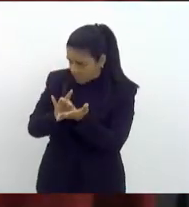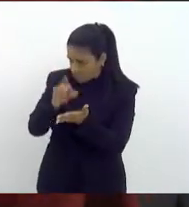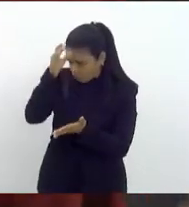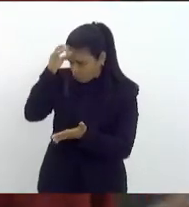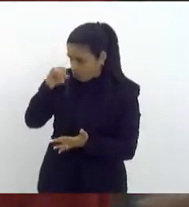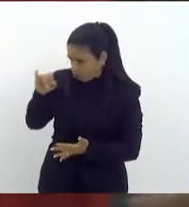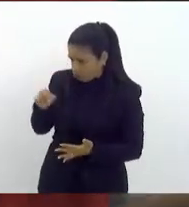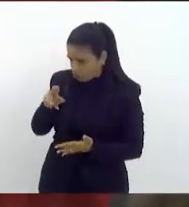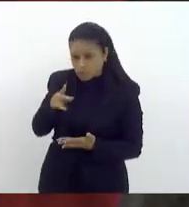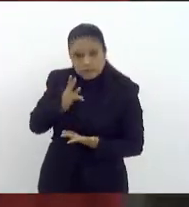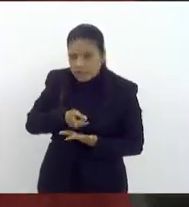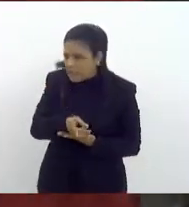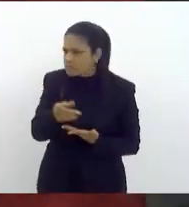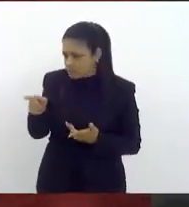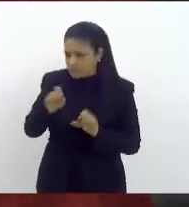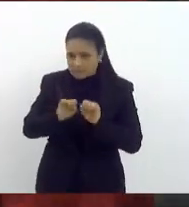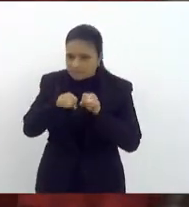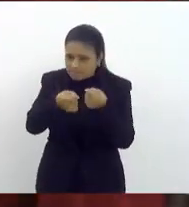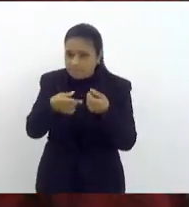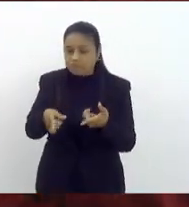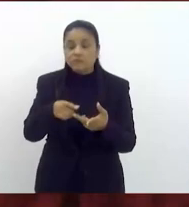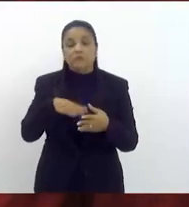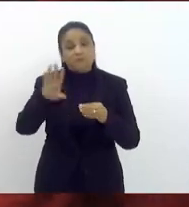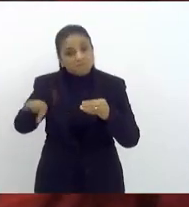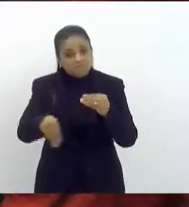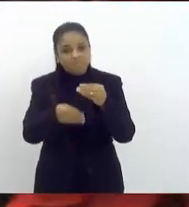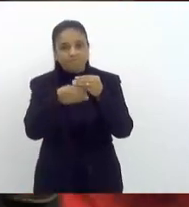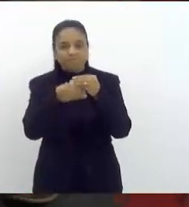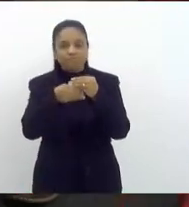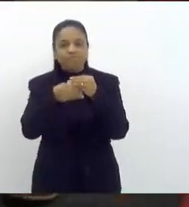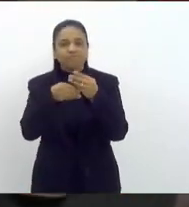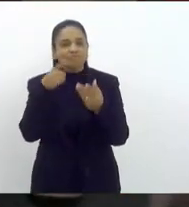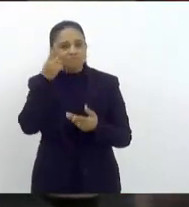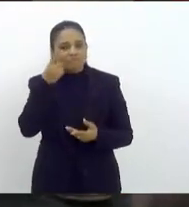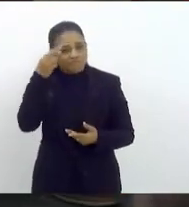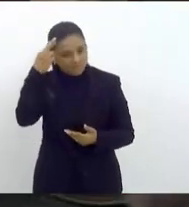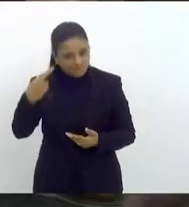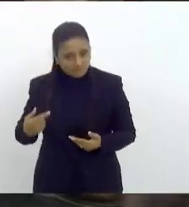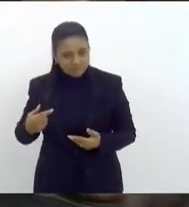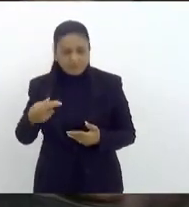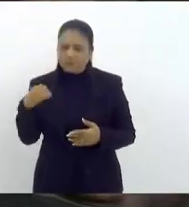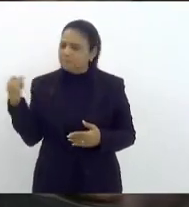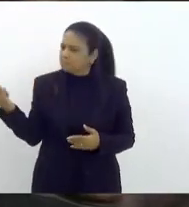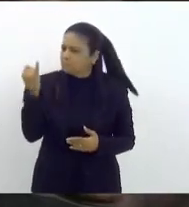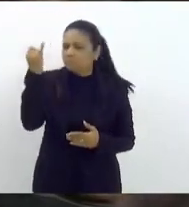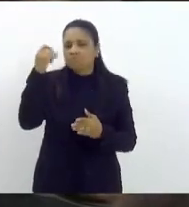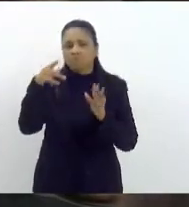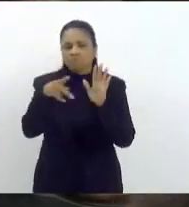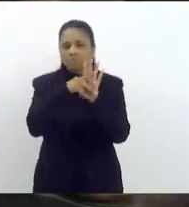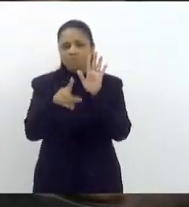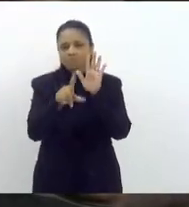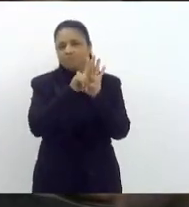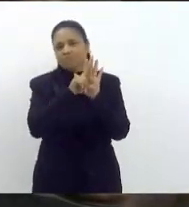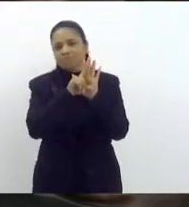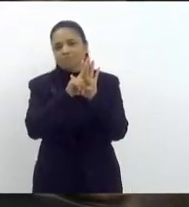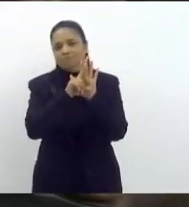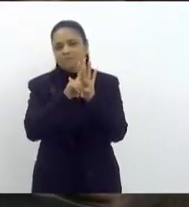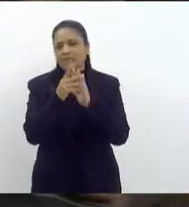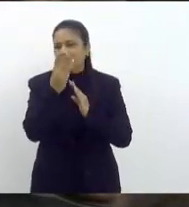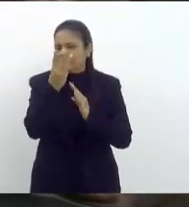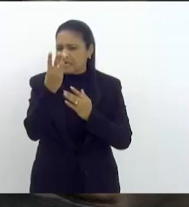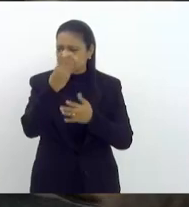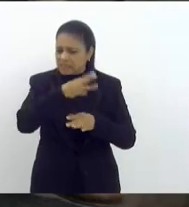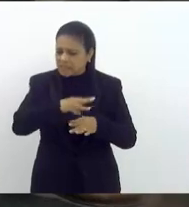Então eu só queria acrescentar deputada Renata Souza tão importante o seu projeto há cerca de três